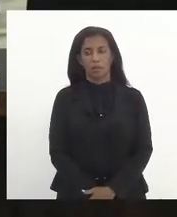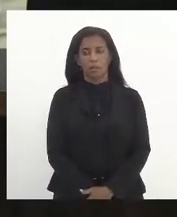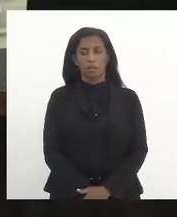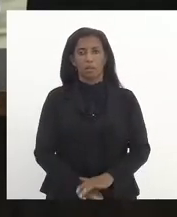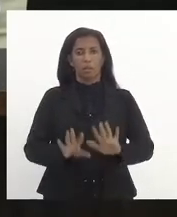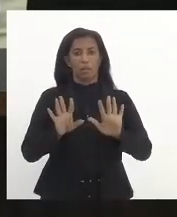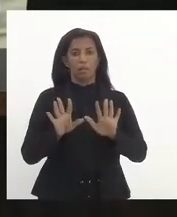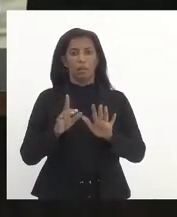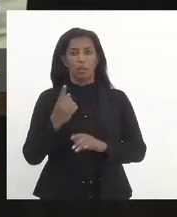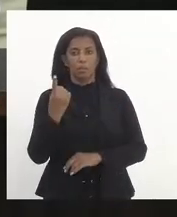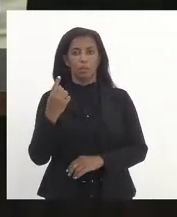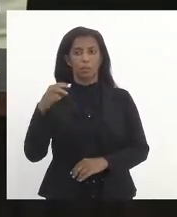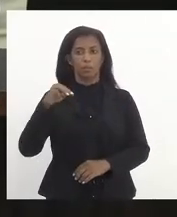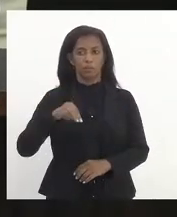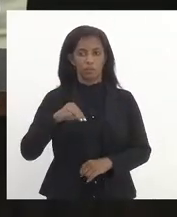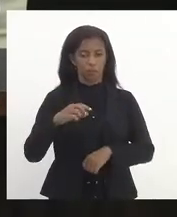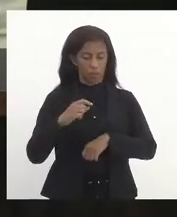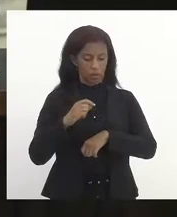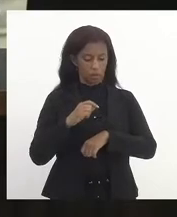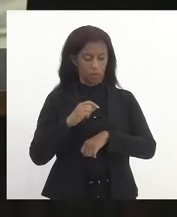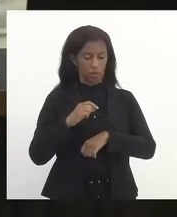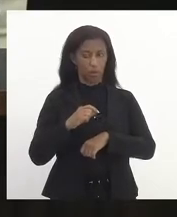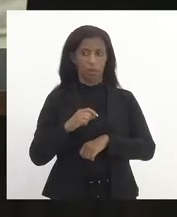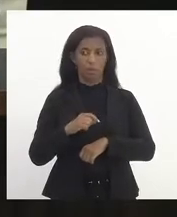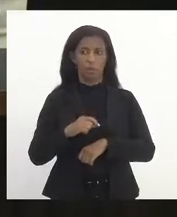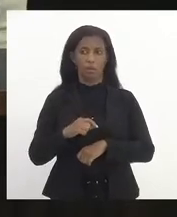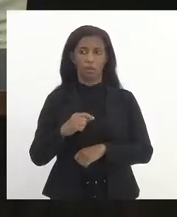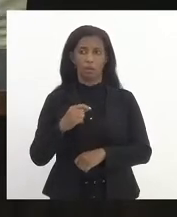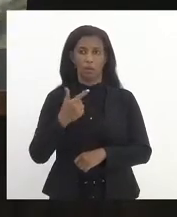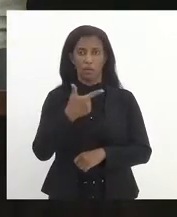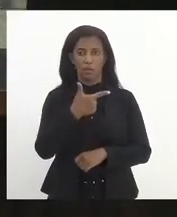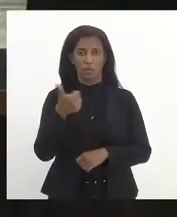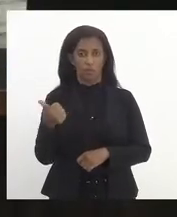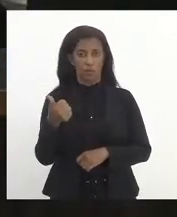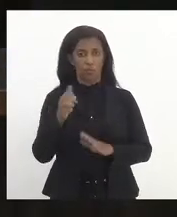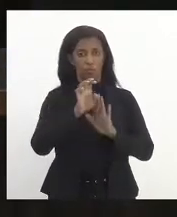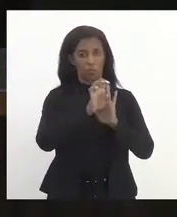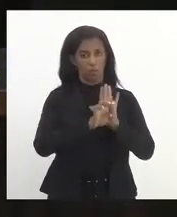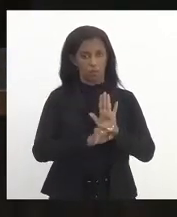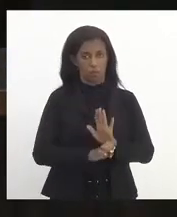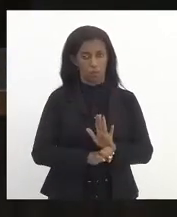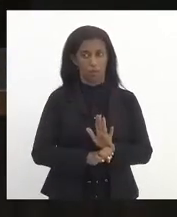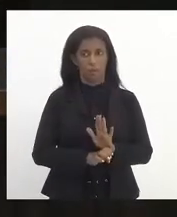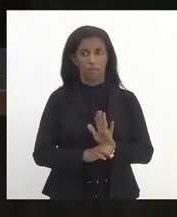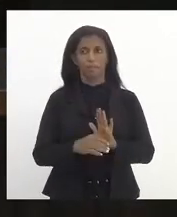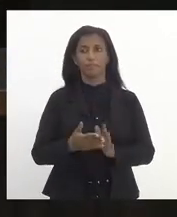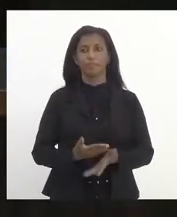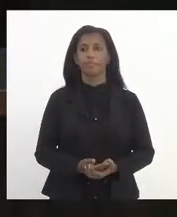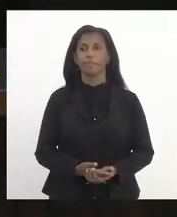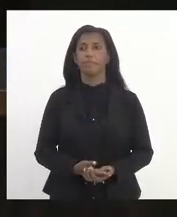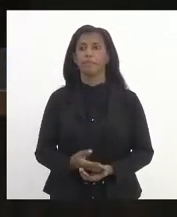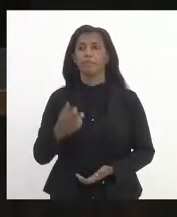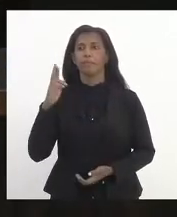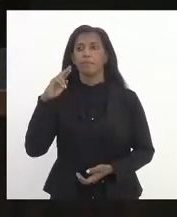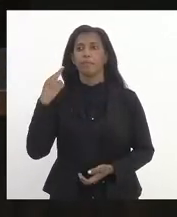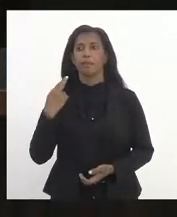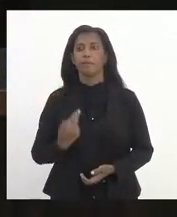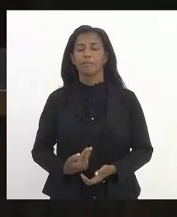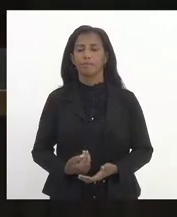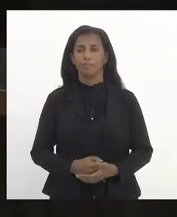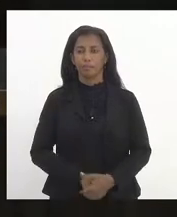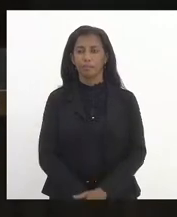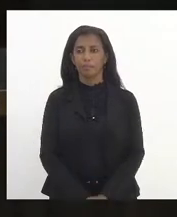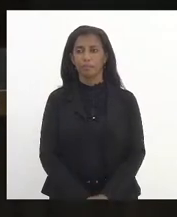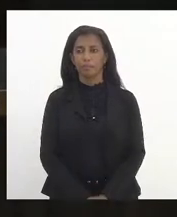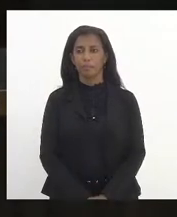senhores, são agora o total de 21 emendas. Pela ordem, deputada Renata, voto,